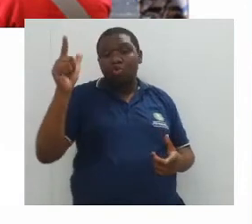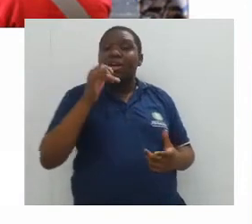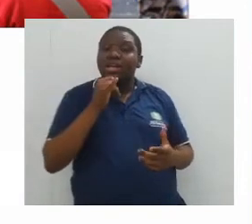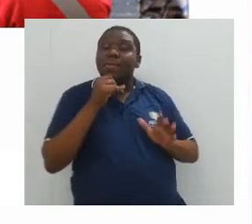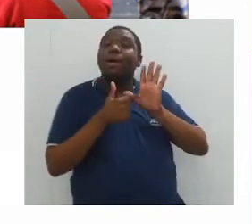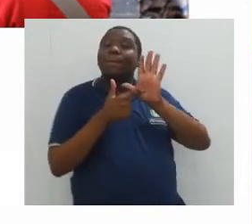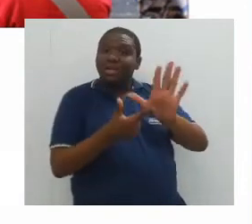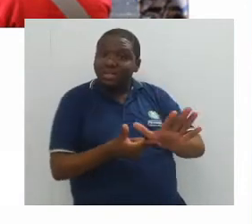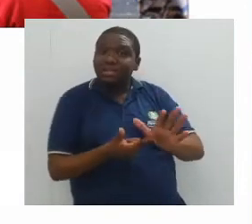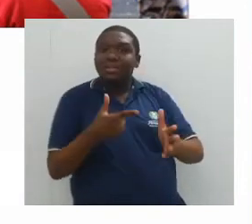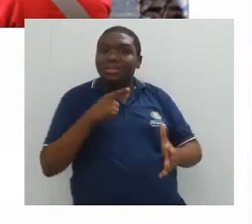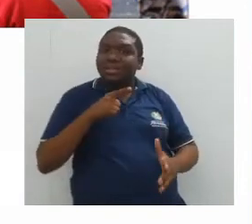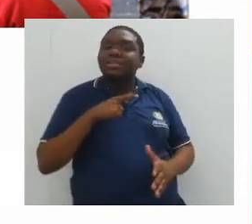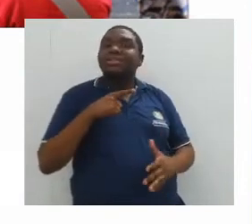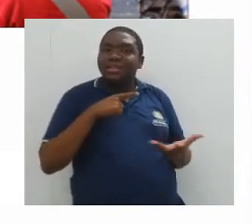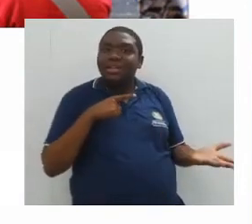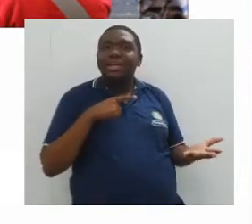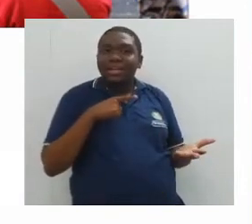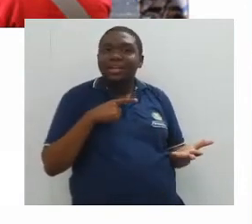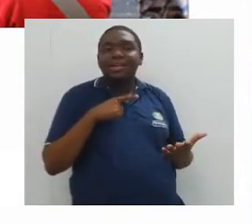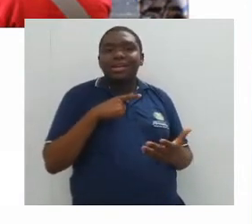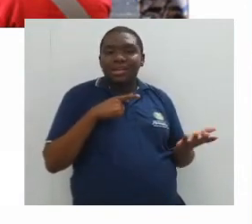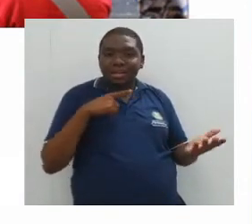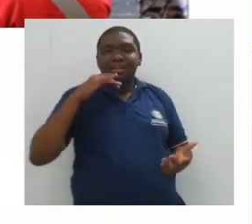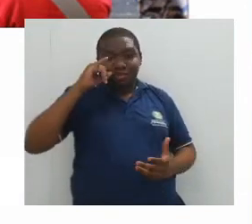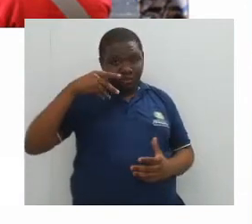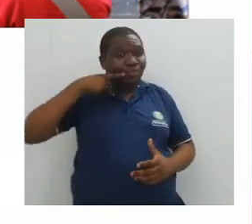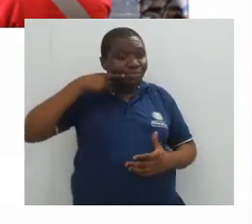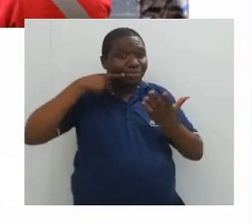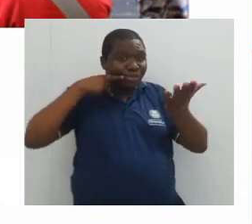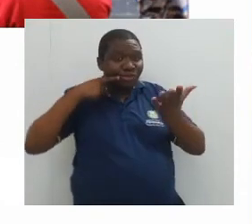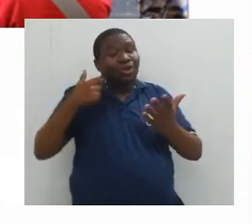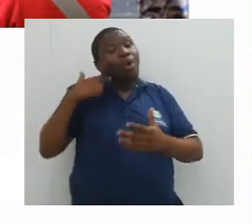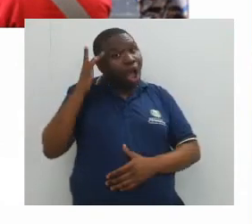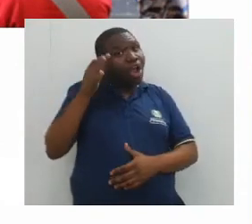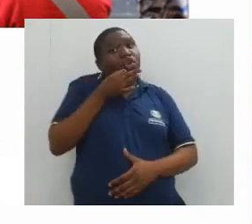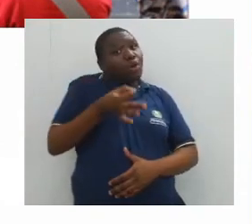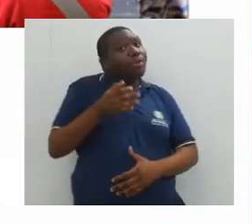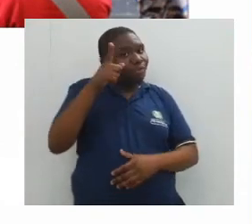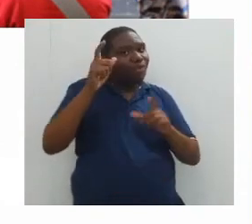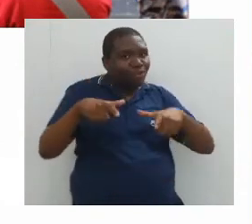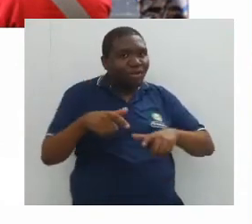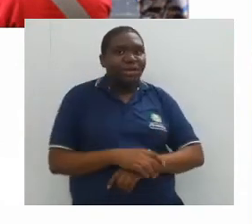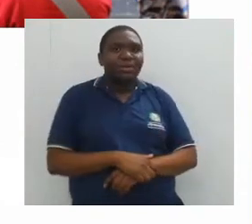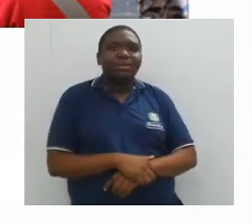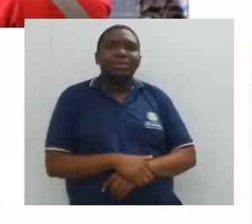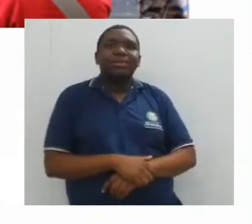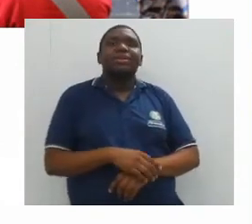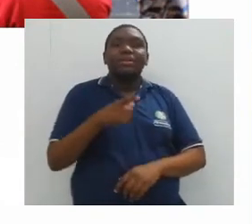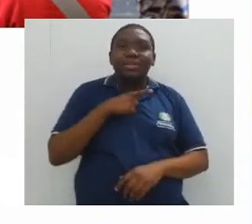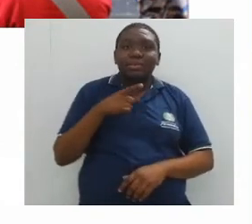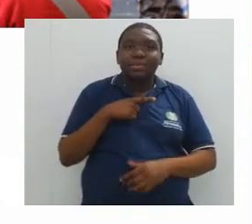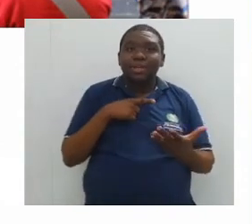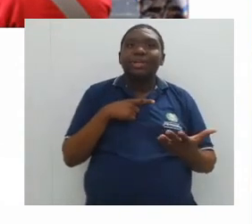do coco. A gente tem Areia Branca, acho que na Paraíba, né? Isso daí, eu acho que é, né? E uma roda de coco aí em Chique